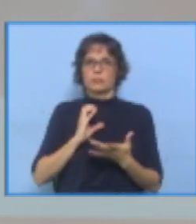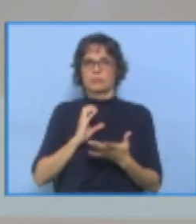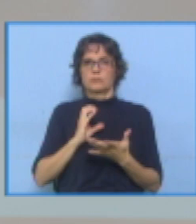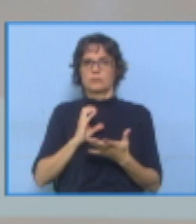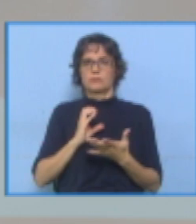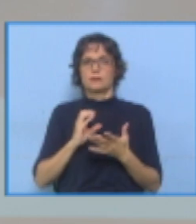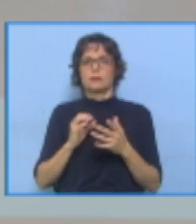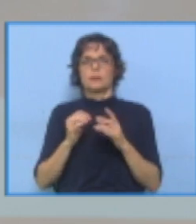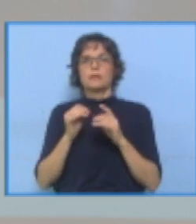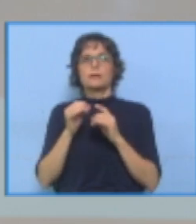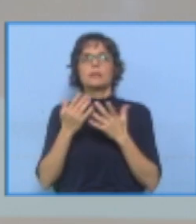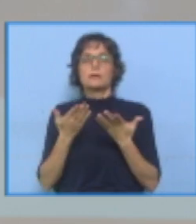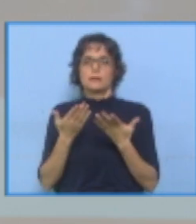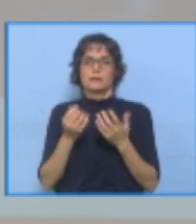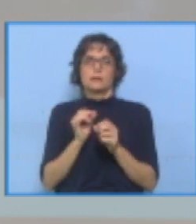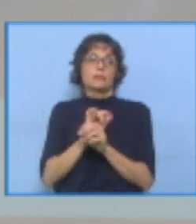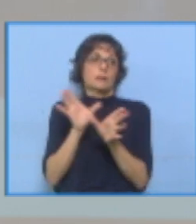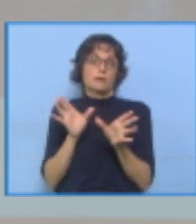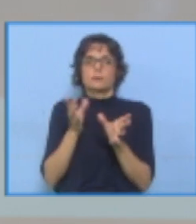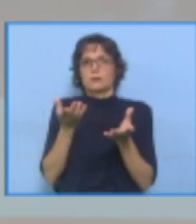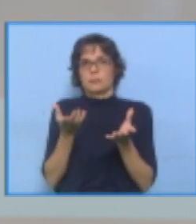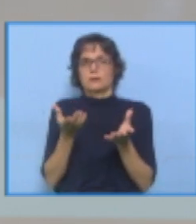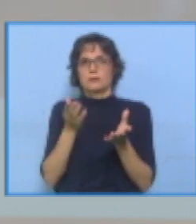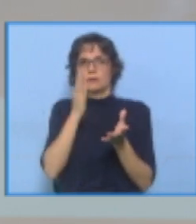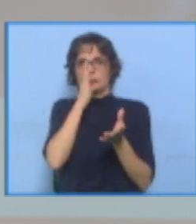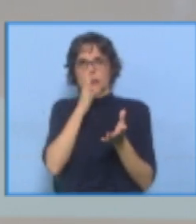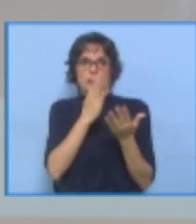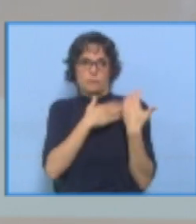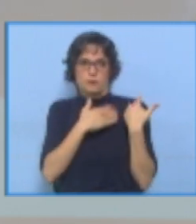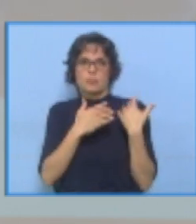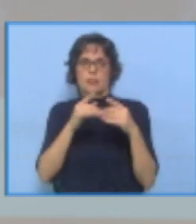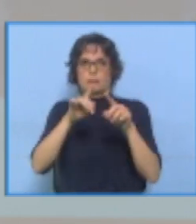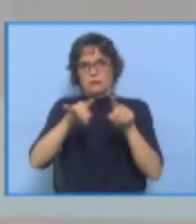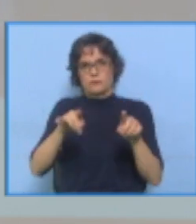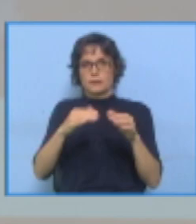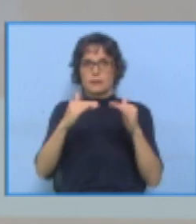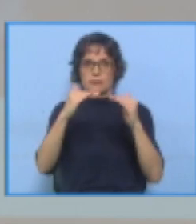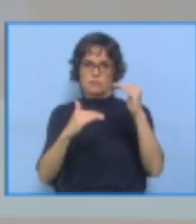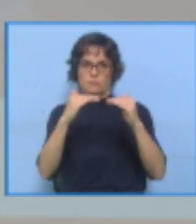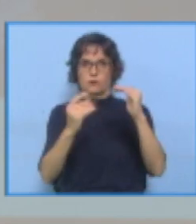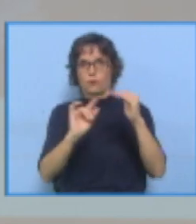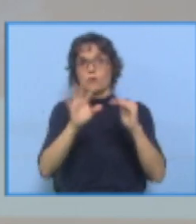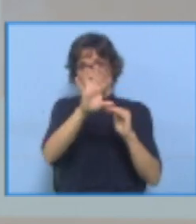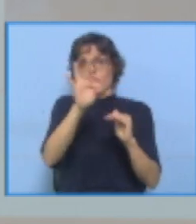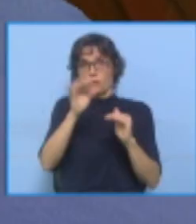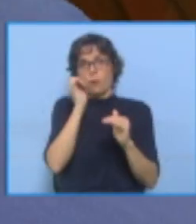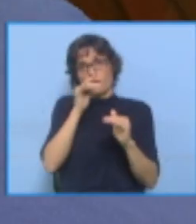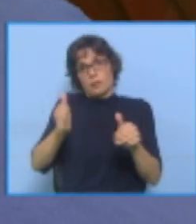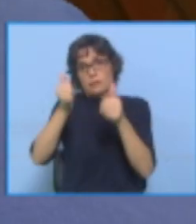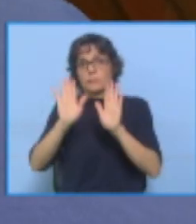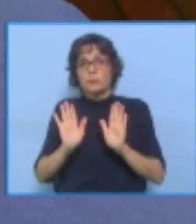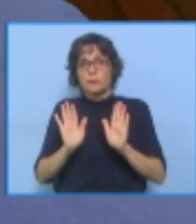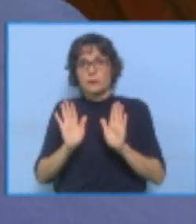mera confiança, aí então pronto, escolhe-se aquele em que temos maior confiança. E eu acho que é tudo aquilo que são